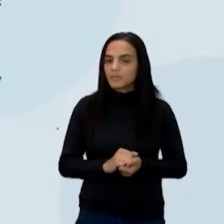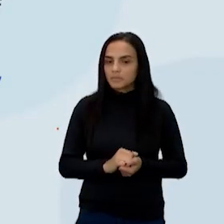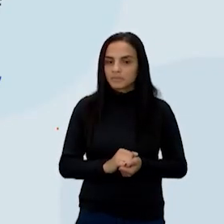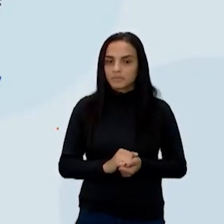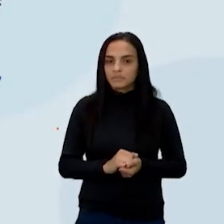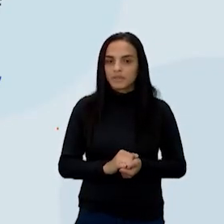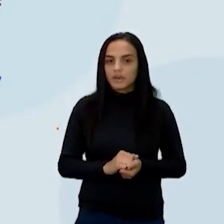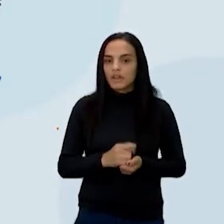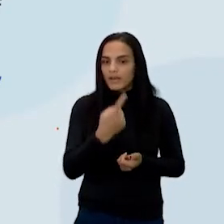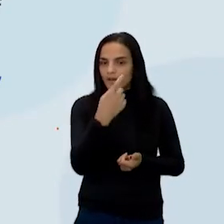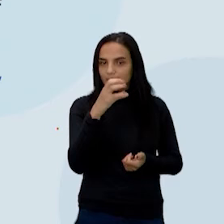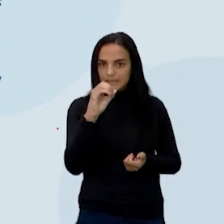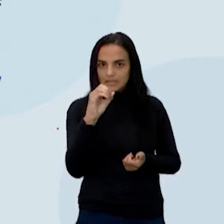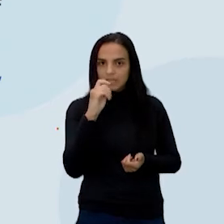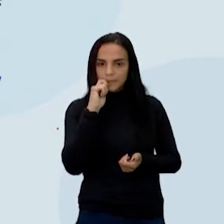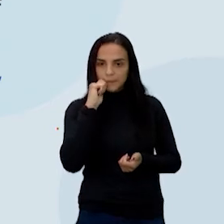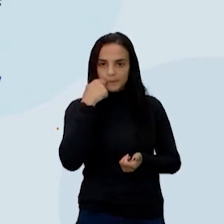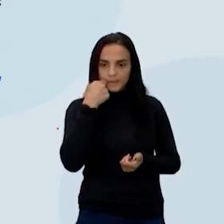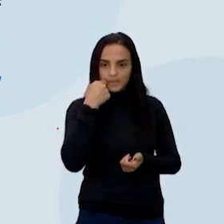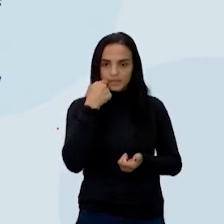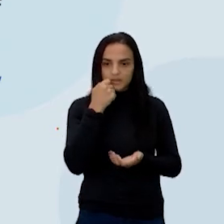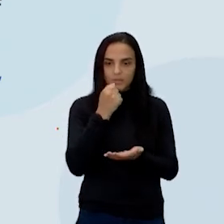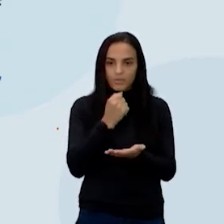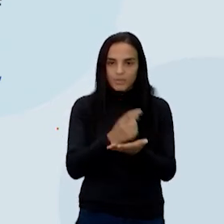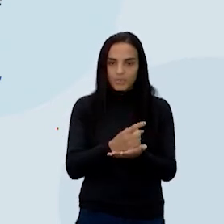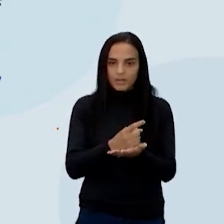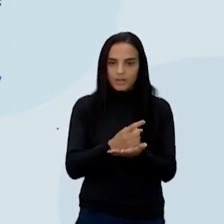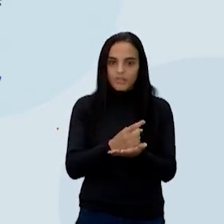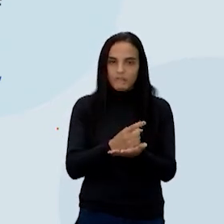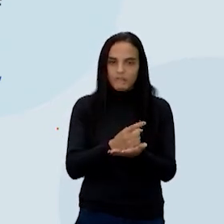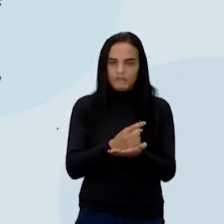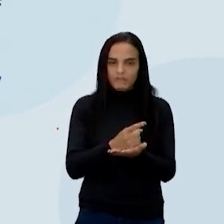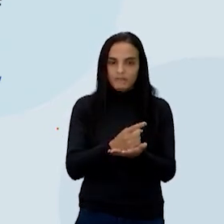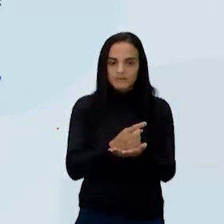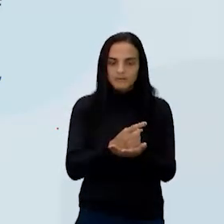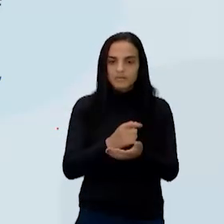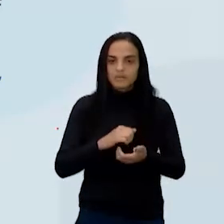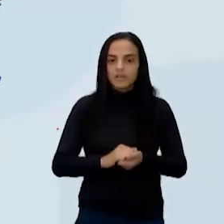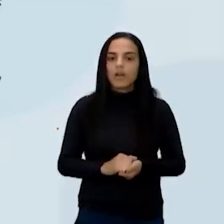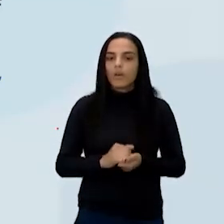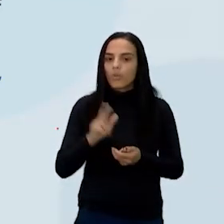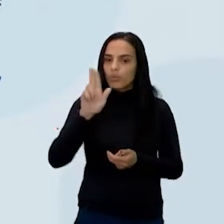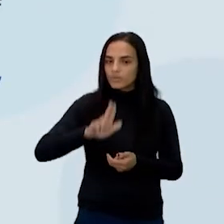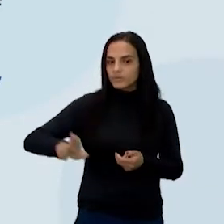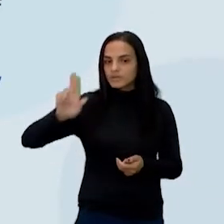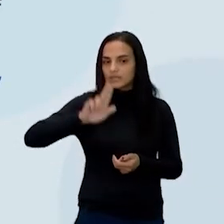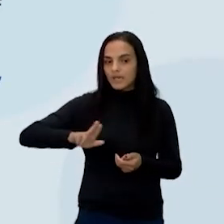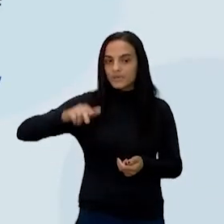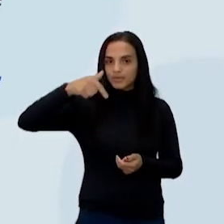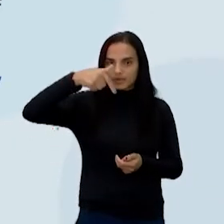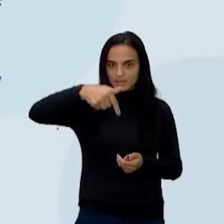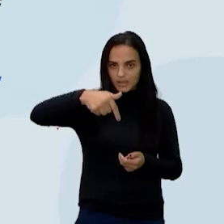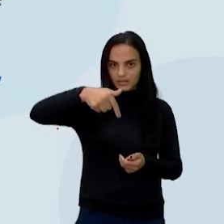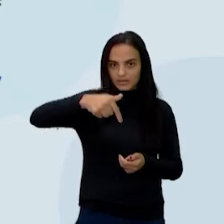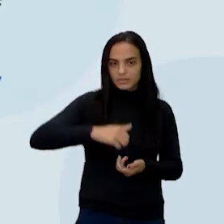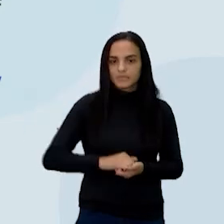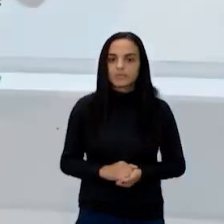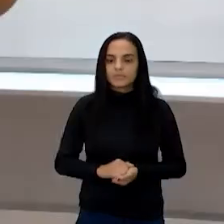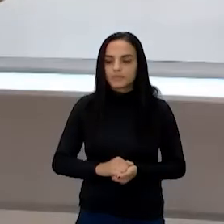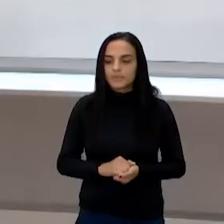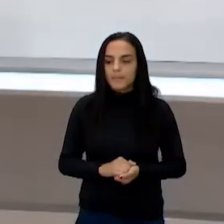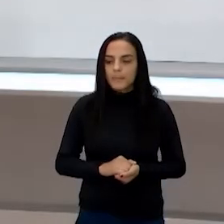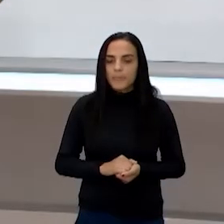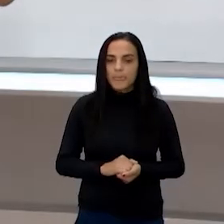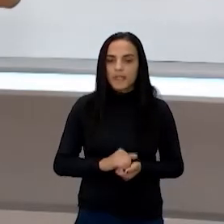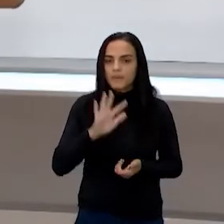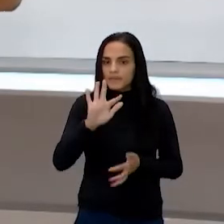para cada 10 pãezinhos comprados, foram consumidos 7 deles. Neste caso, nós não